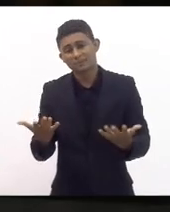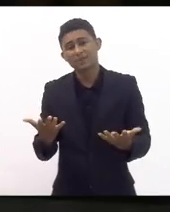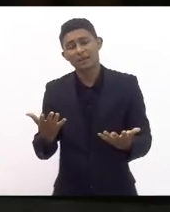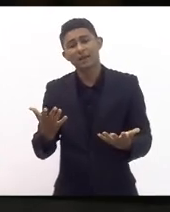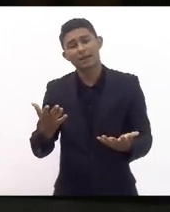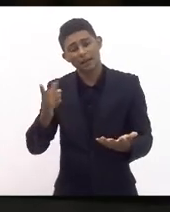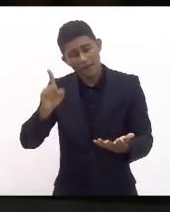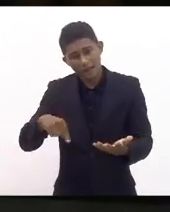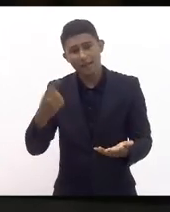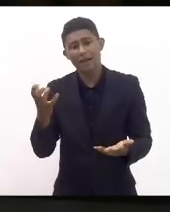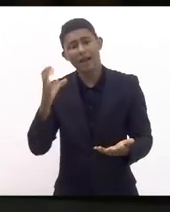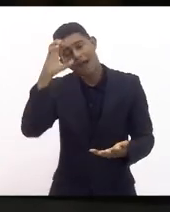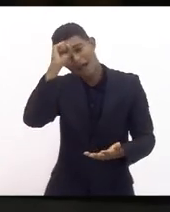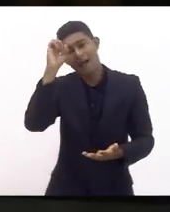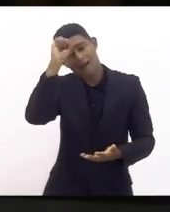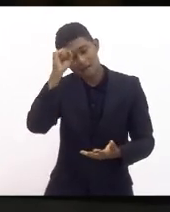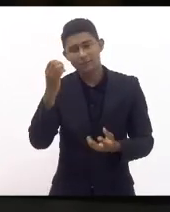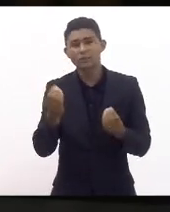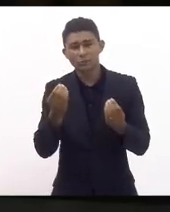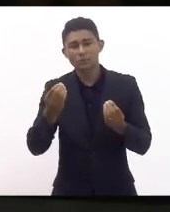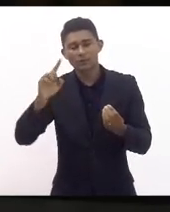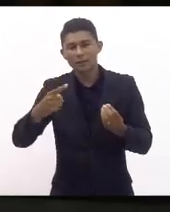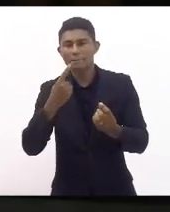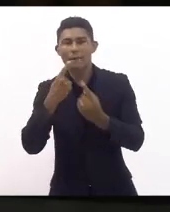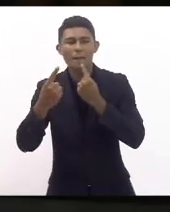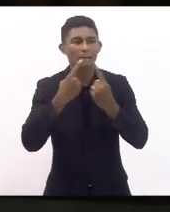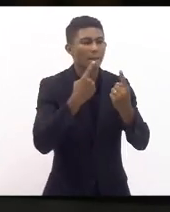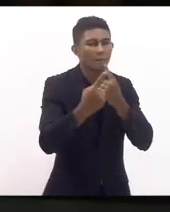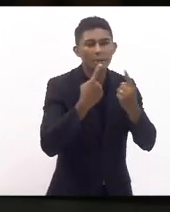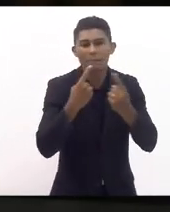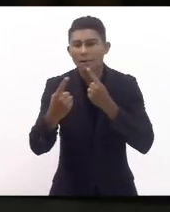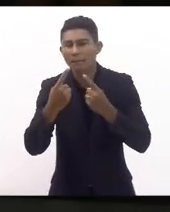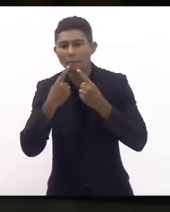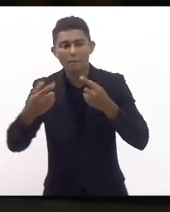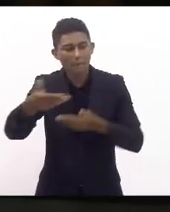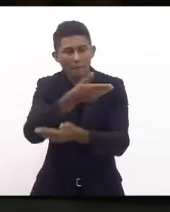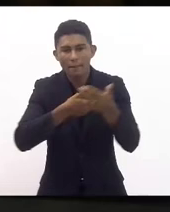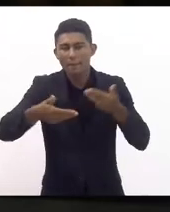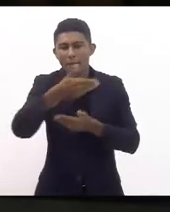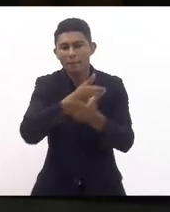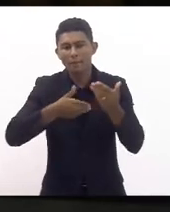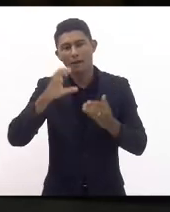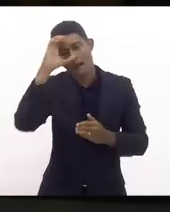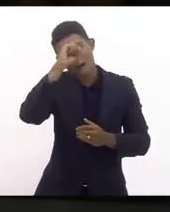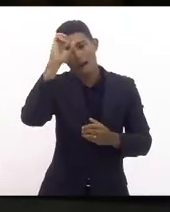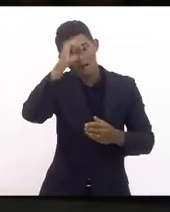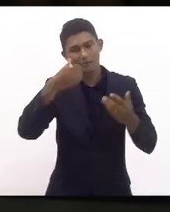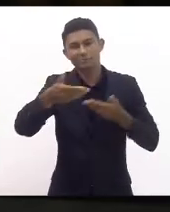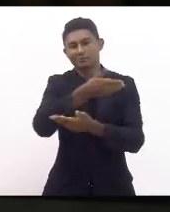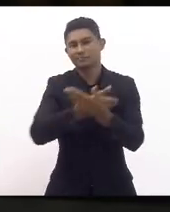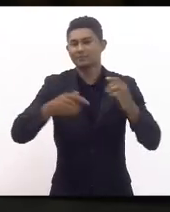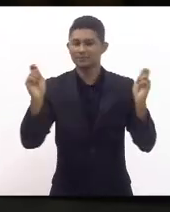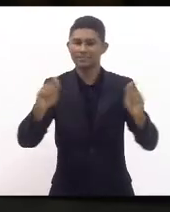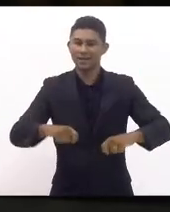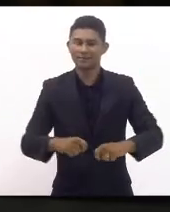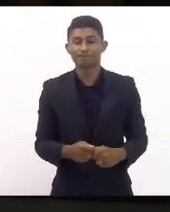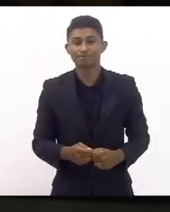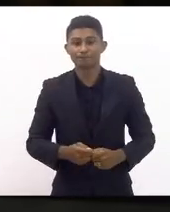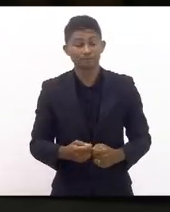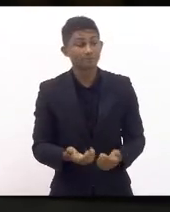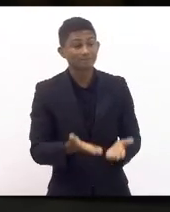né? Discutindo, debatendo. Enfim, queria cumprimentar o meu querido